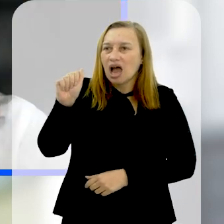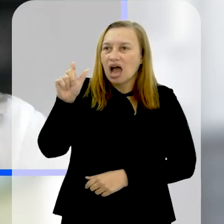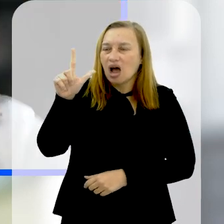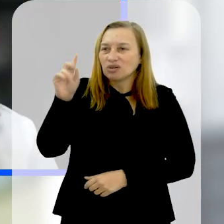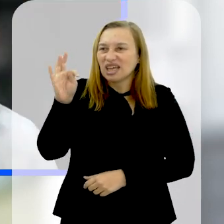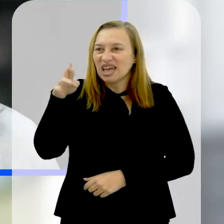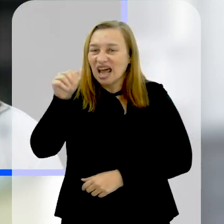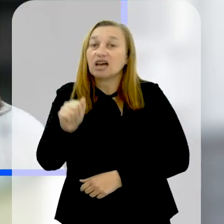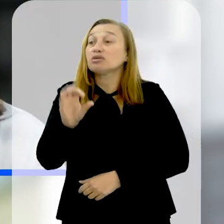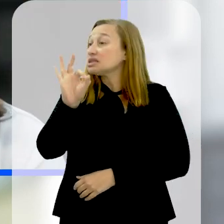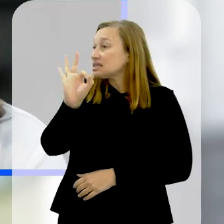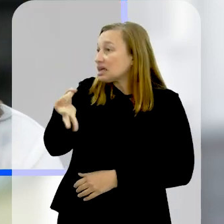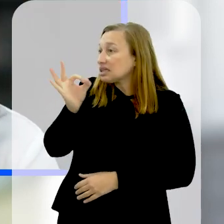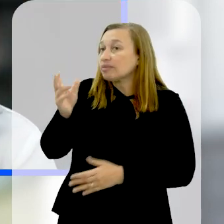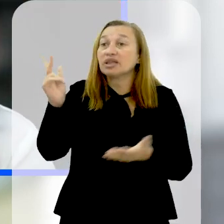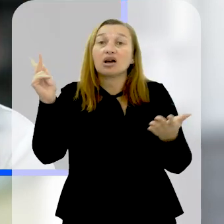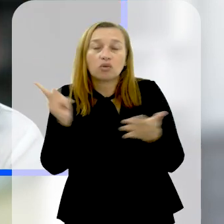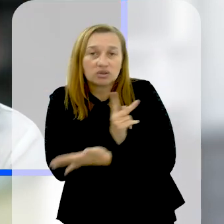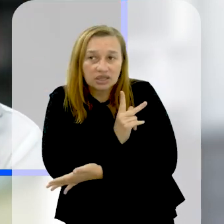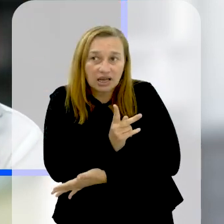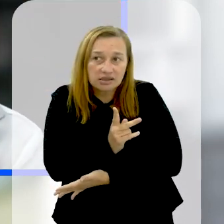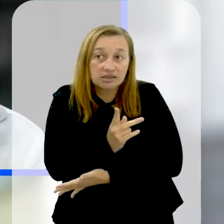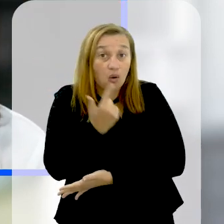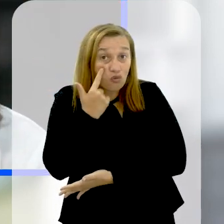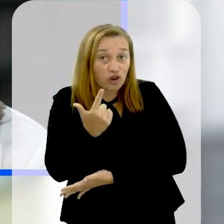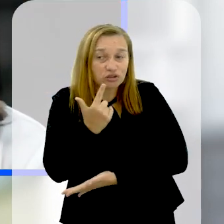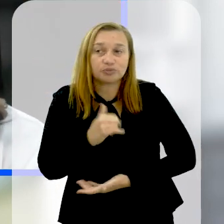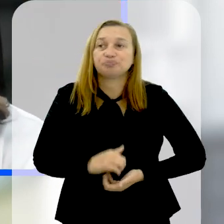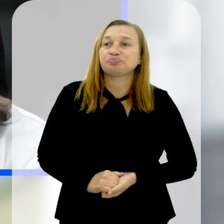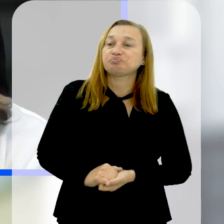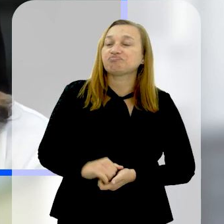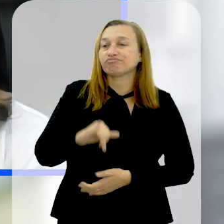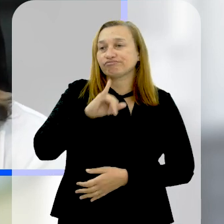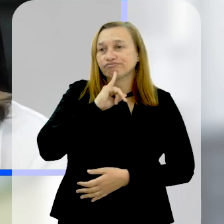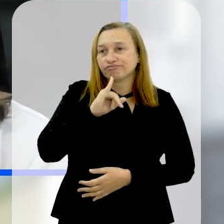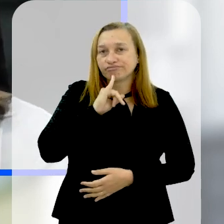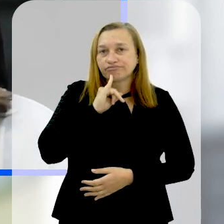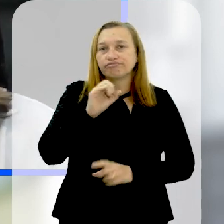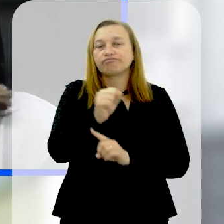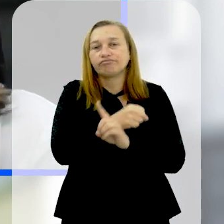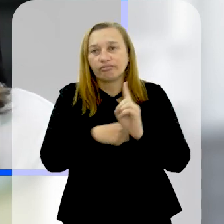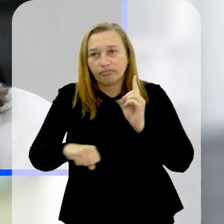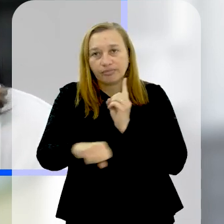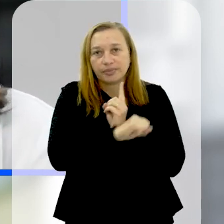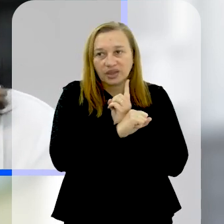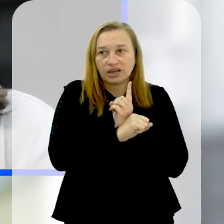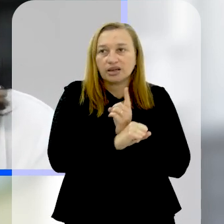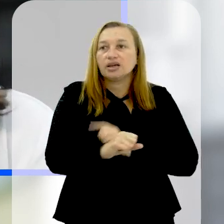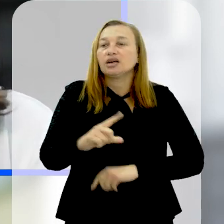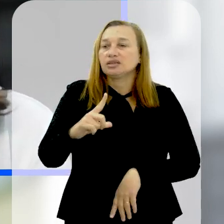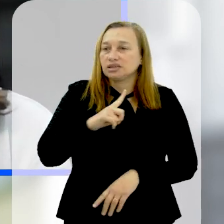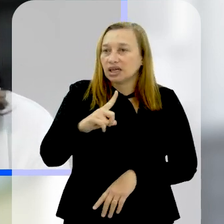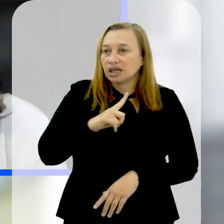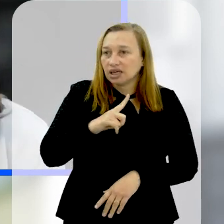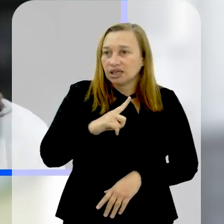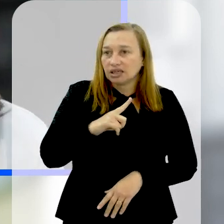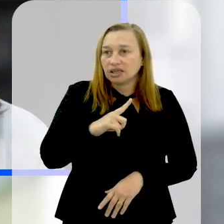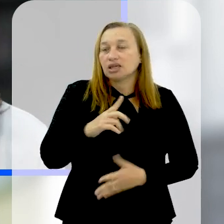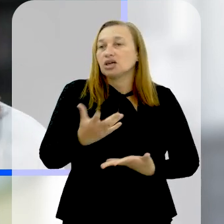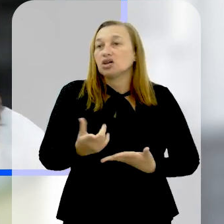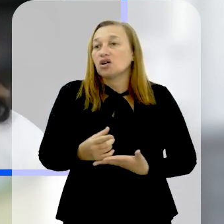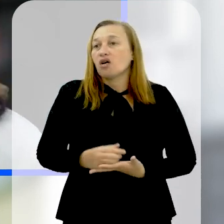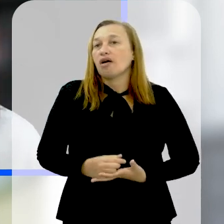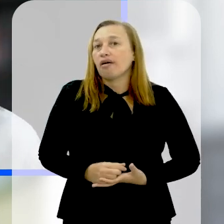Exatamente. No consultório mesmo isso acontece muito, tá? Infelizmente, na sociedade existe